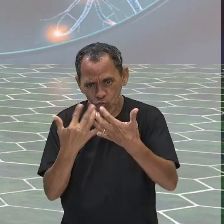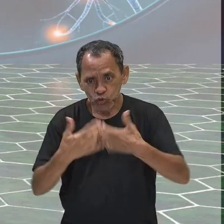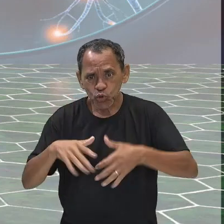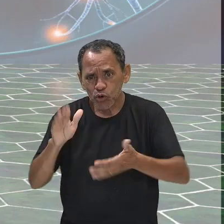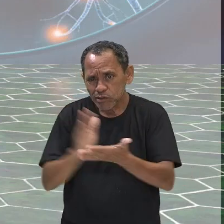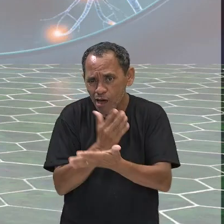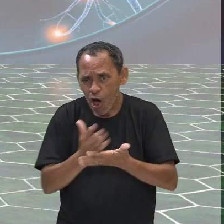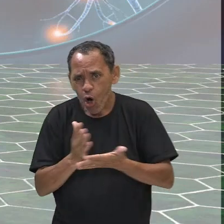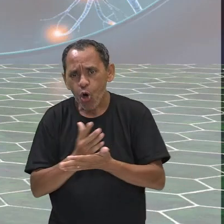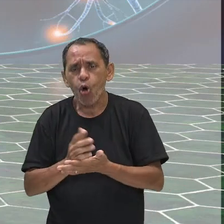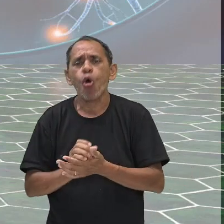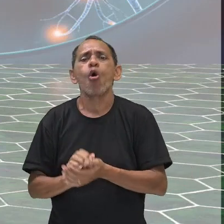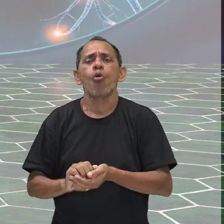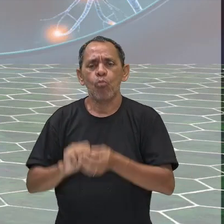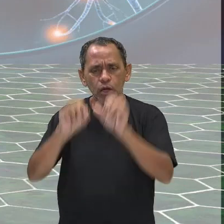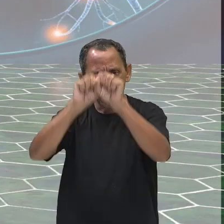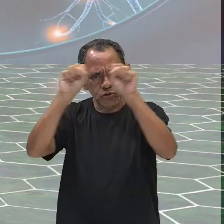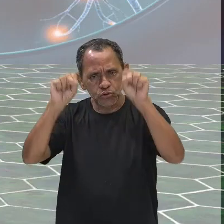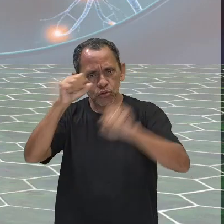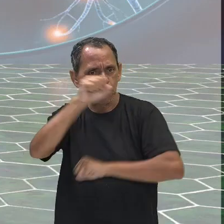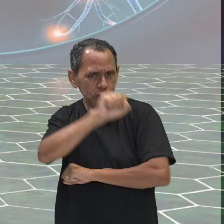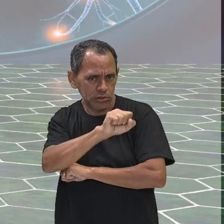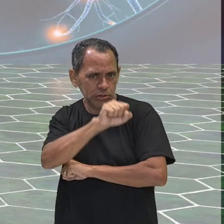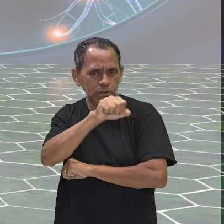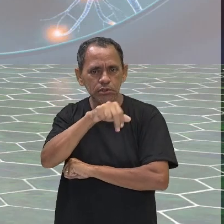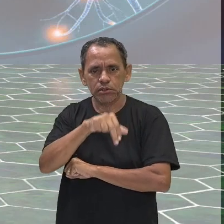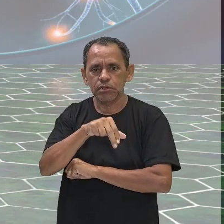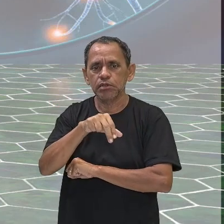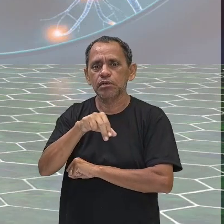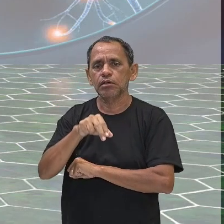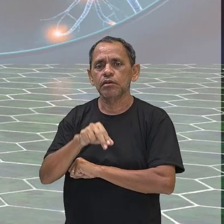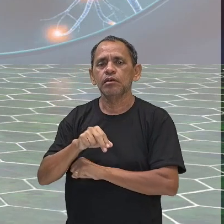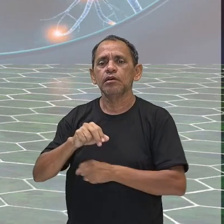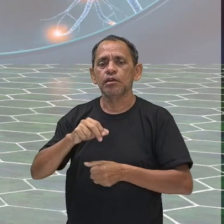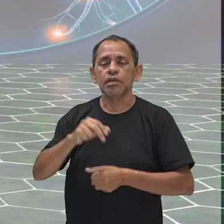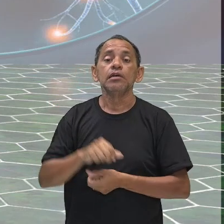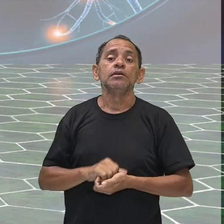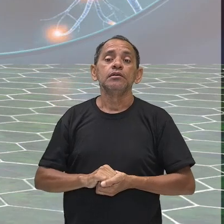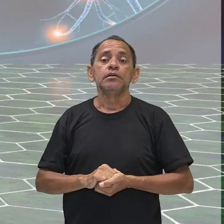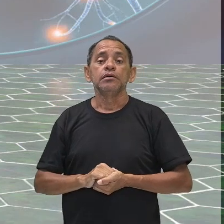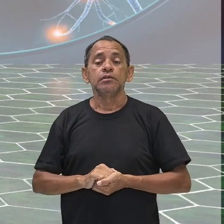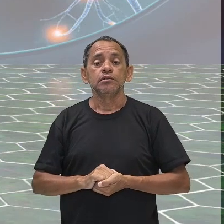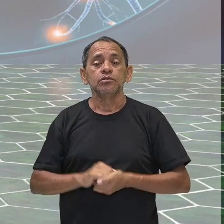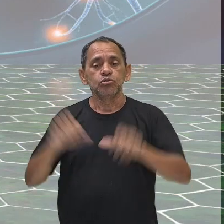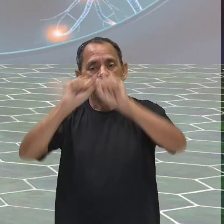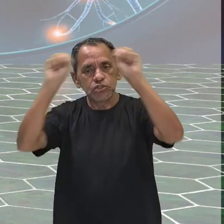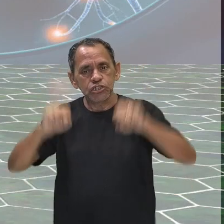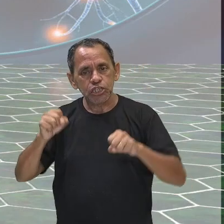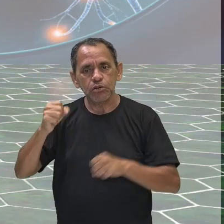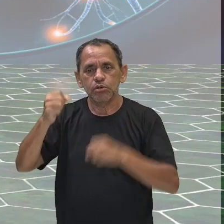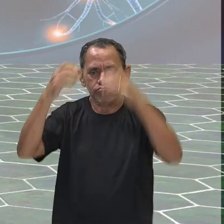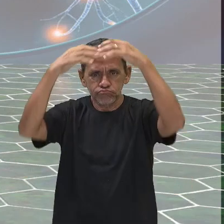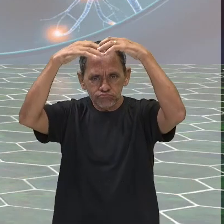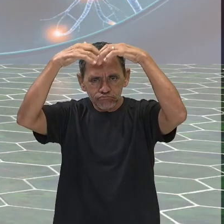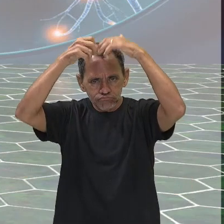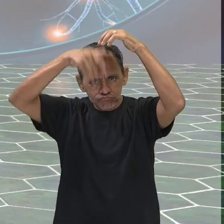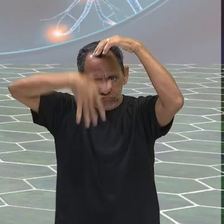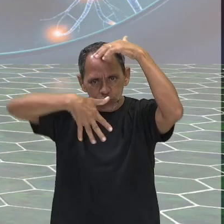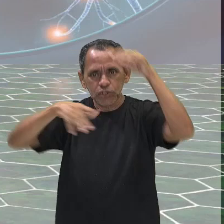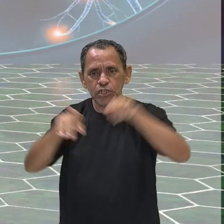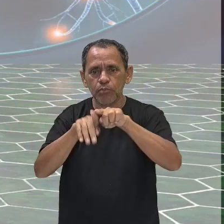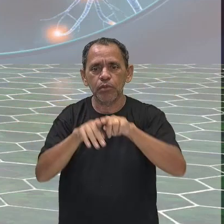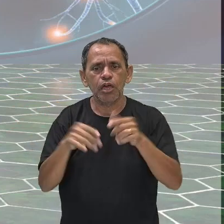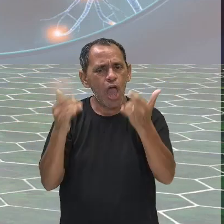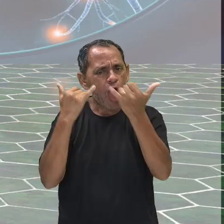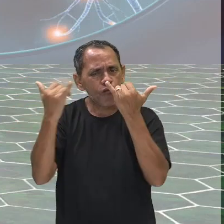Se eu estou vendo uma aula, se eu estou fazendo anotações, essas informações estão sendo ali recebidas por